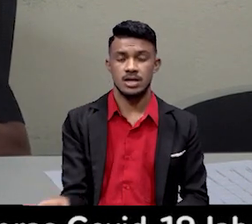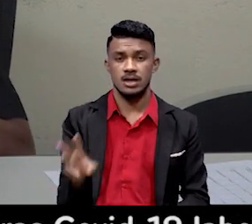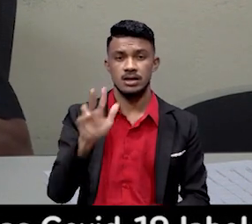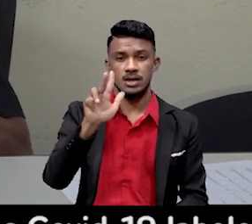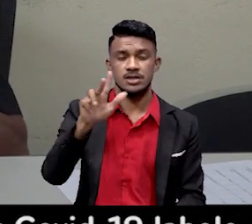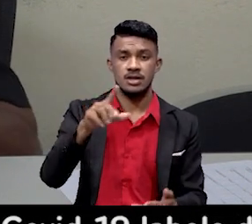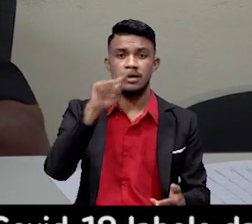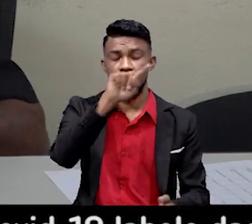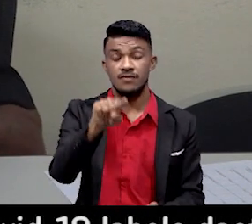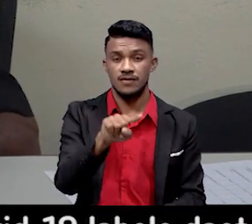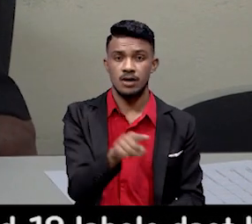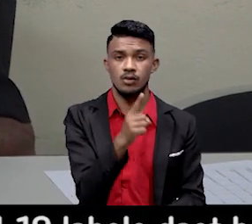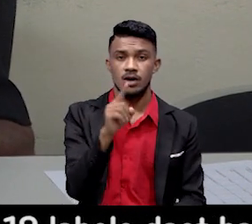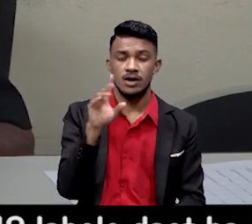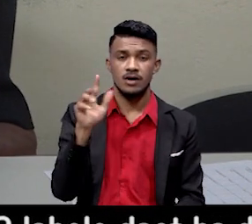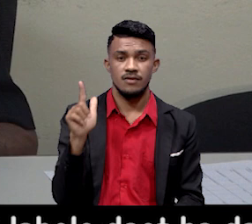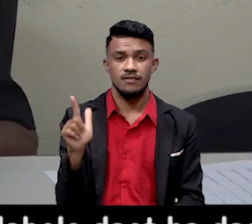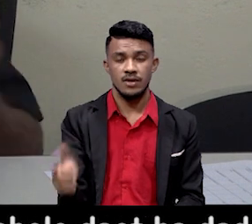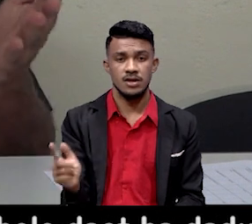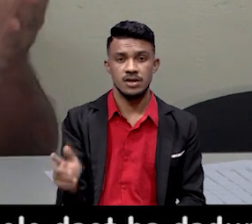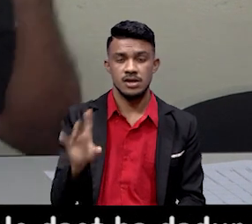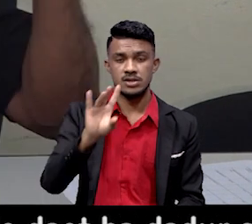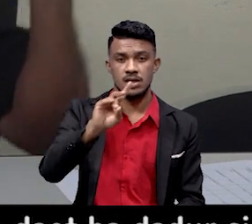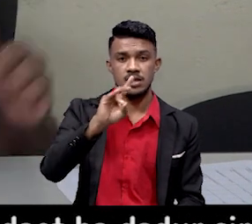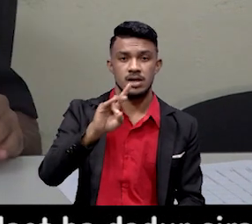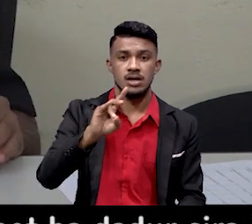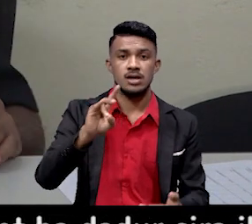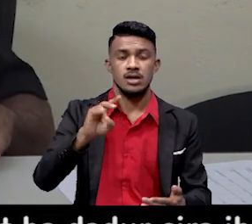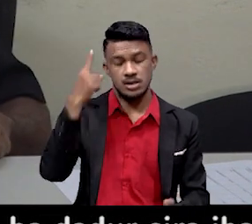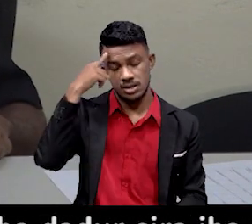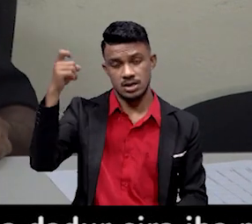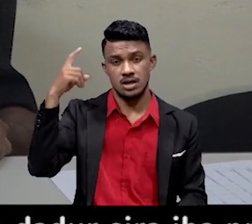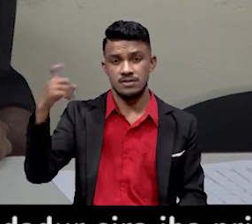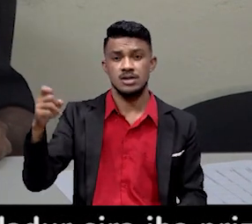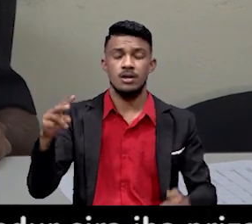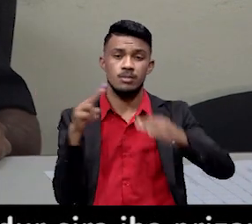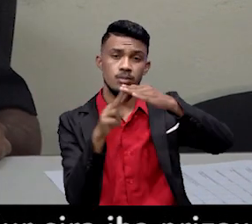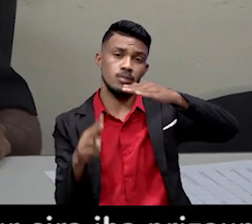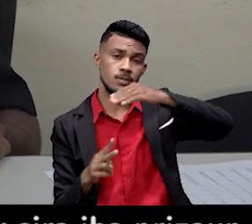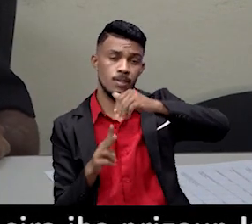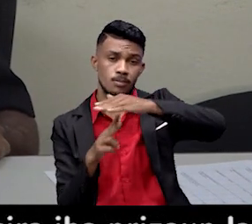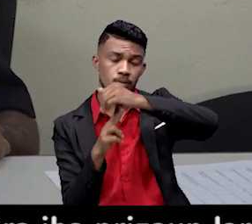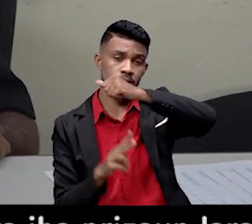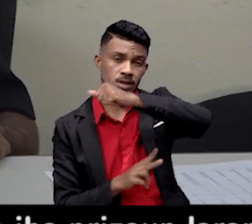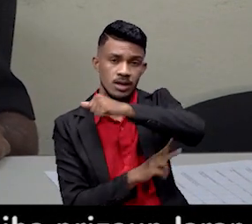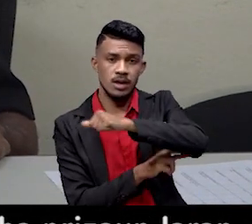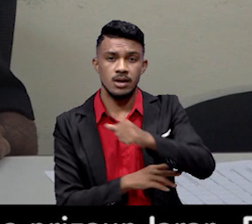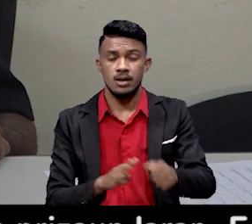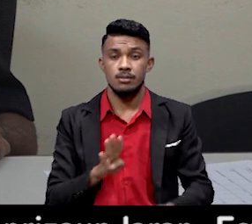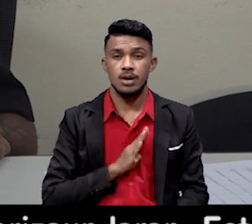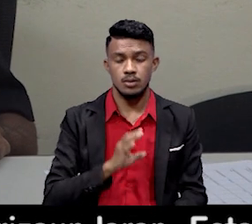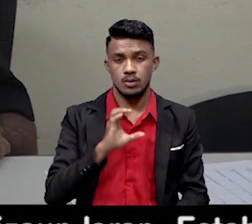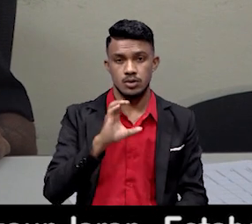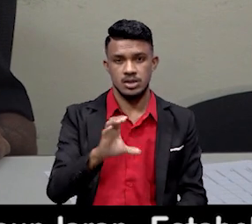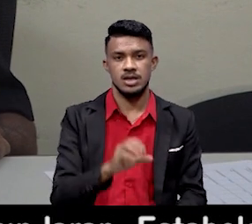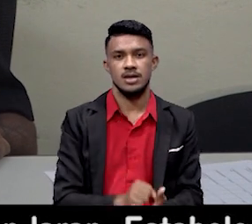502.473,28 centavos. Agora, quando a ponte nem cá, nessa unha desse ponte Becusine, alto concurso, né? Nem valor nem bem